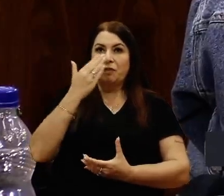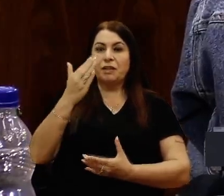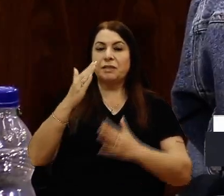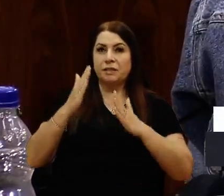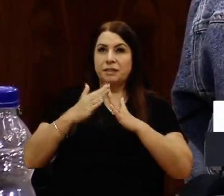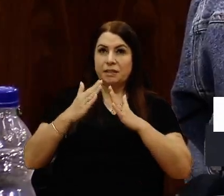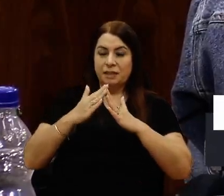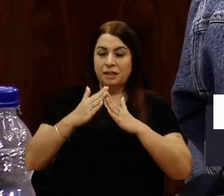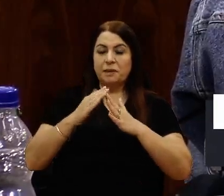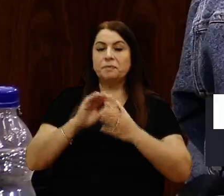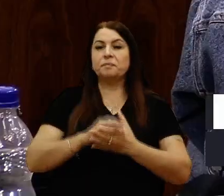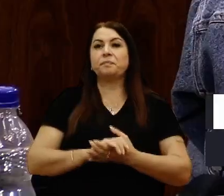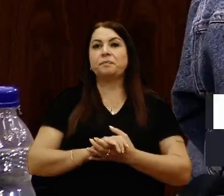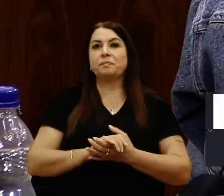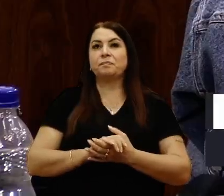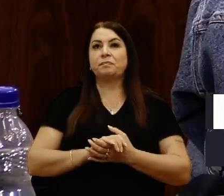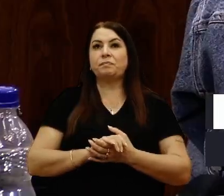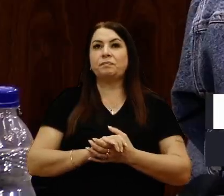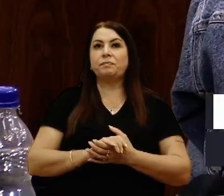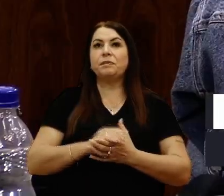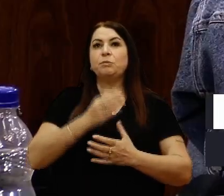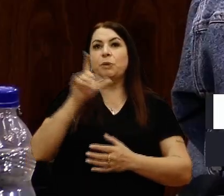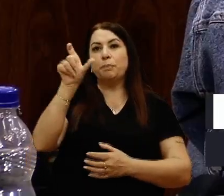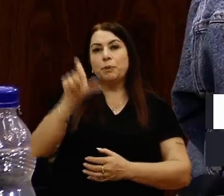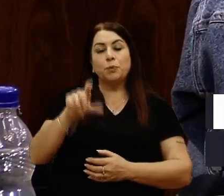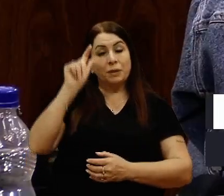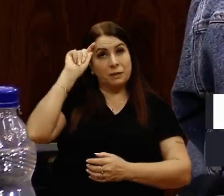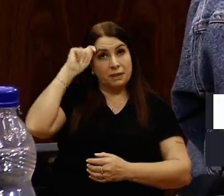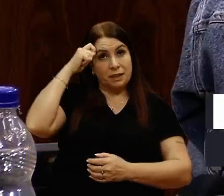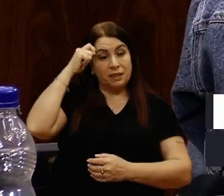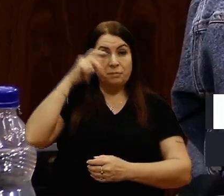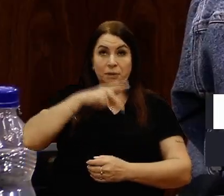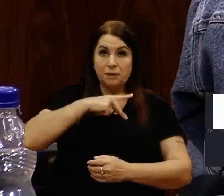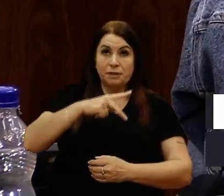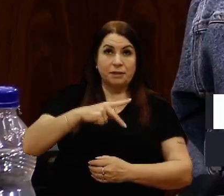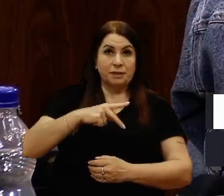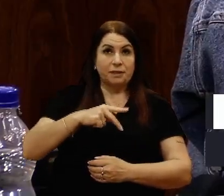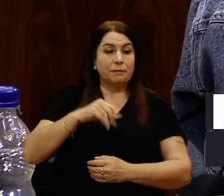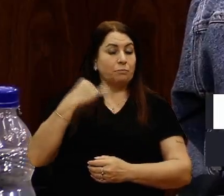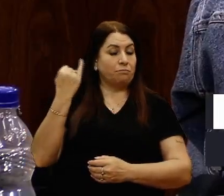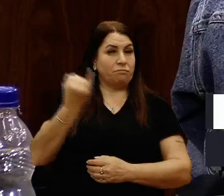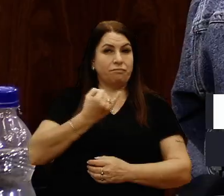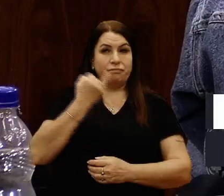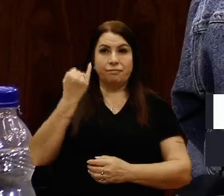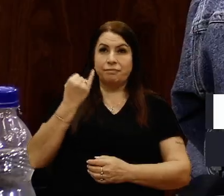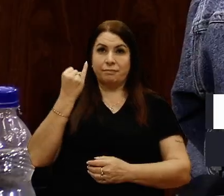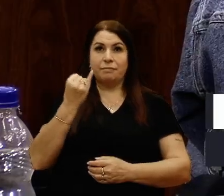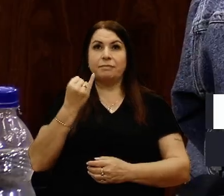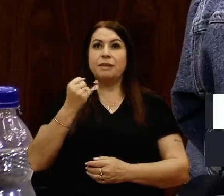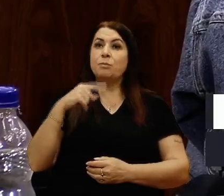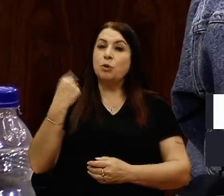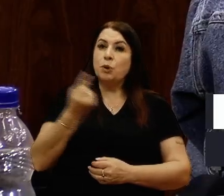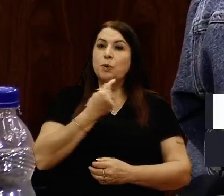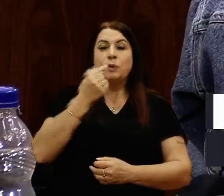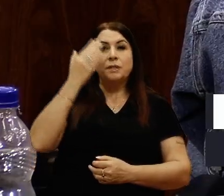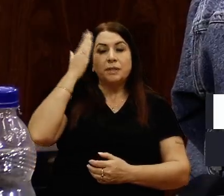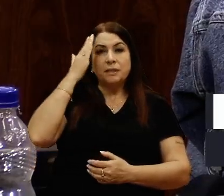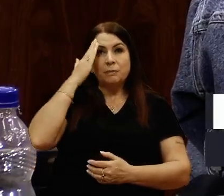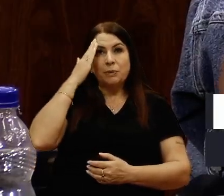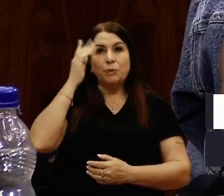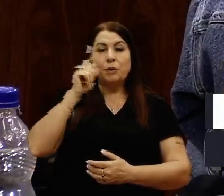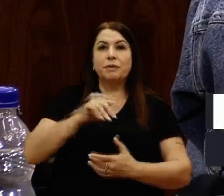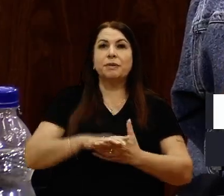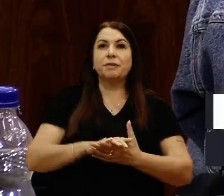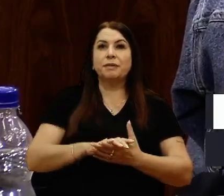Casa Legislativa. Ter um negro na presidência da Câmara é muito significativo para a gente que sabe o